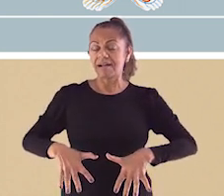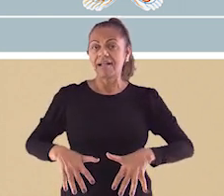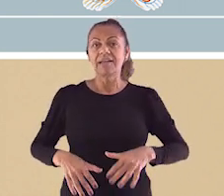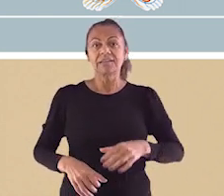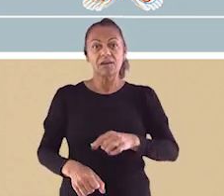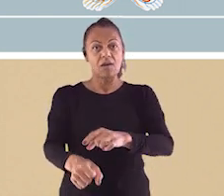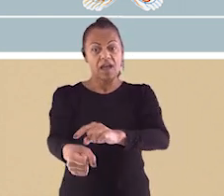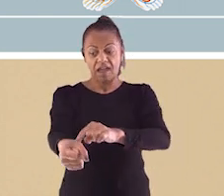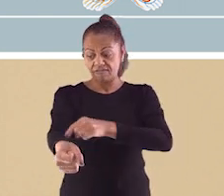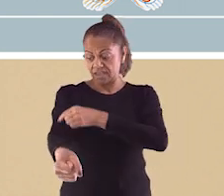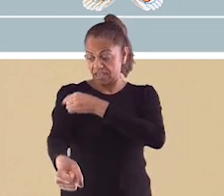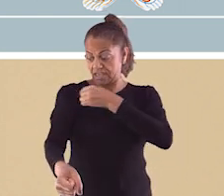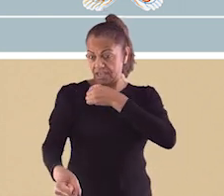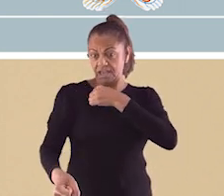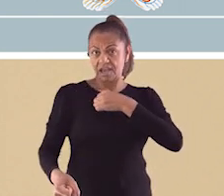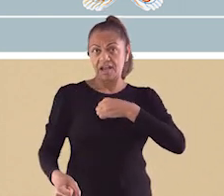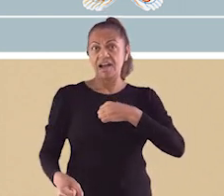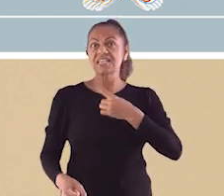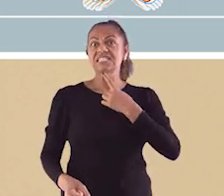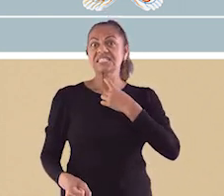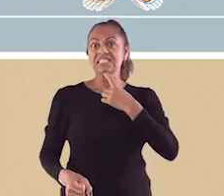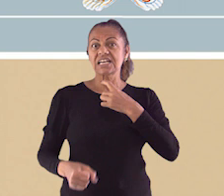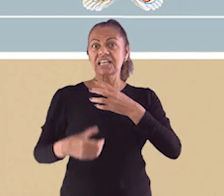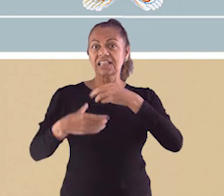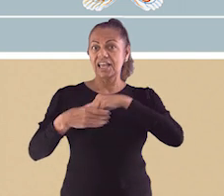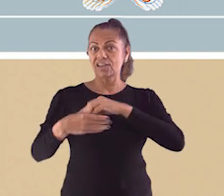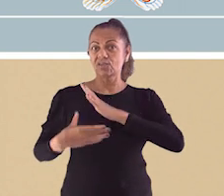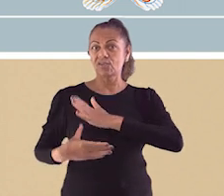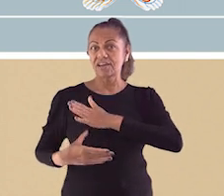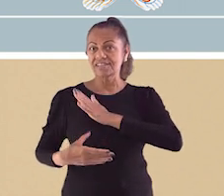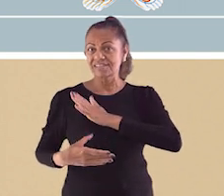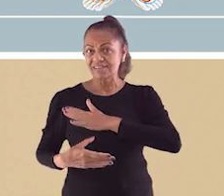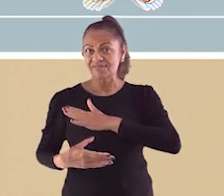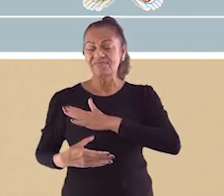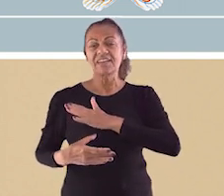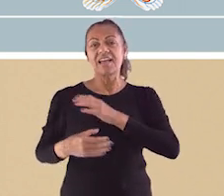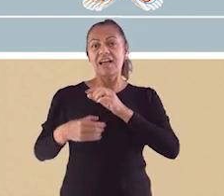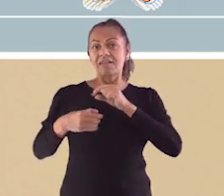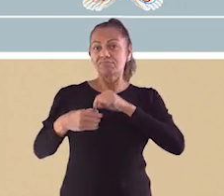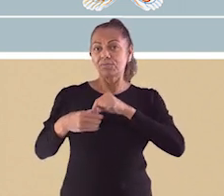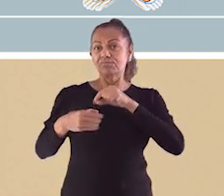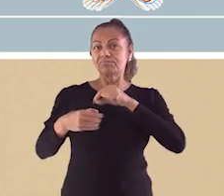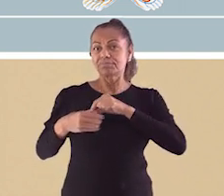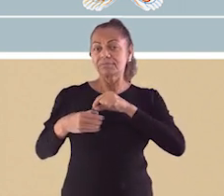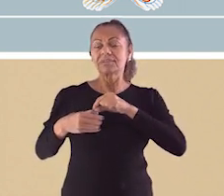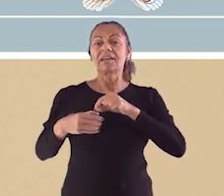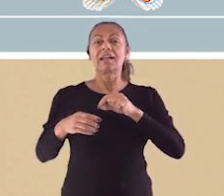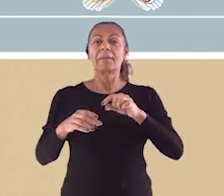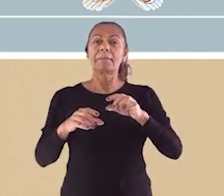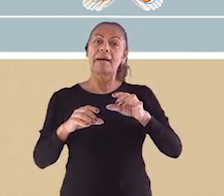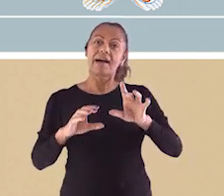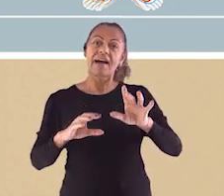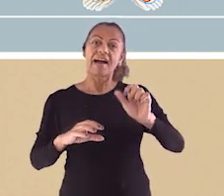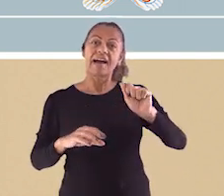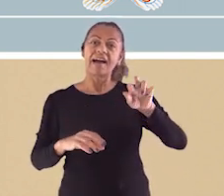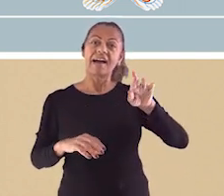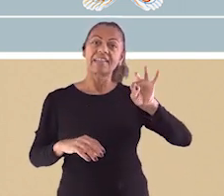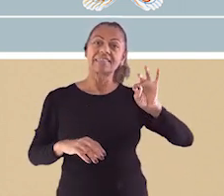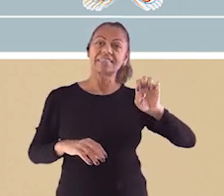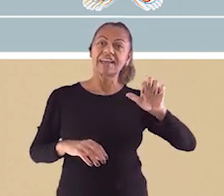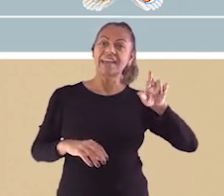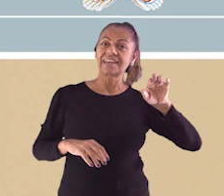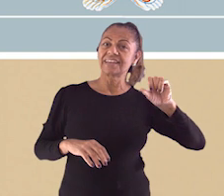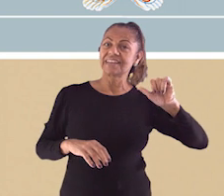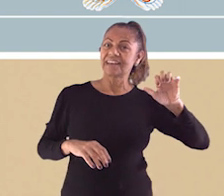para o coração. Em contrapartida, as artérias são mais grossas e saem do coração levando o sangue para o restante do